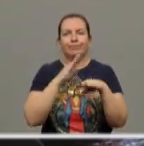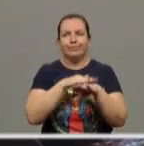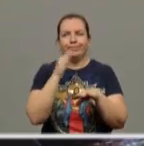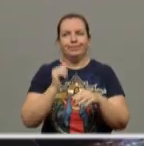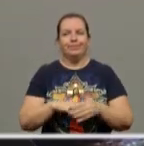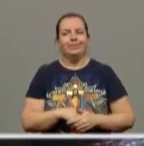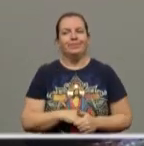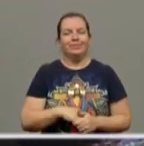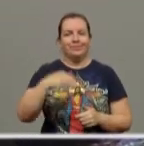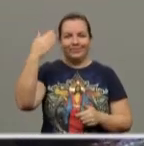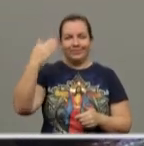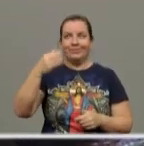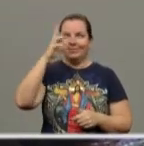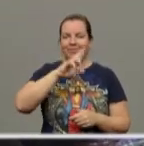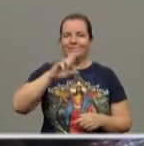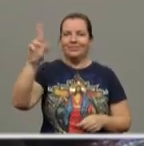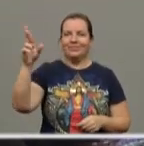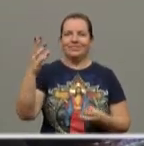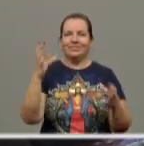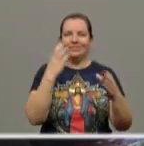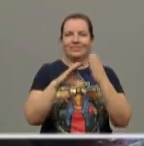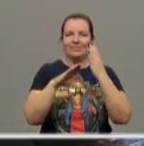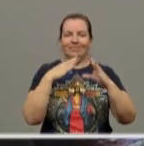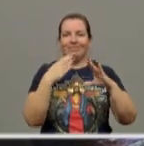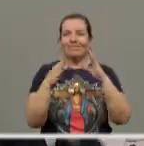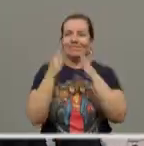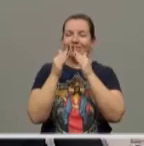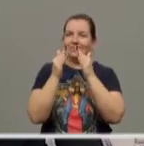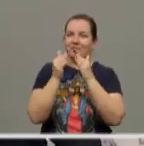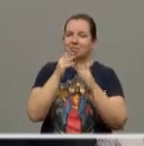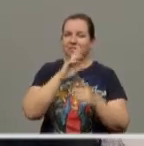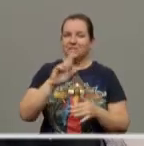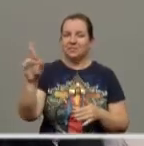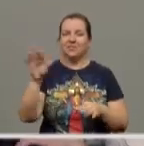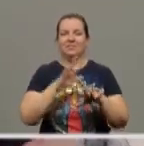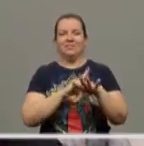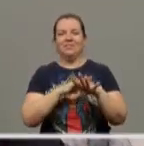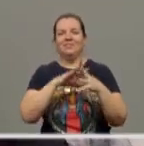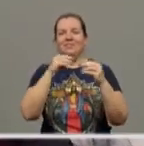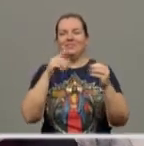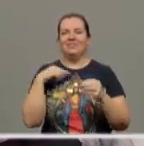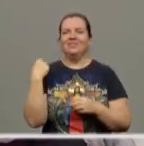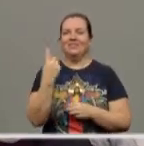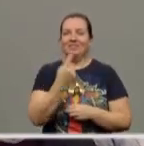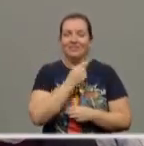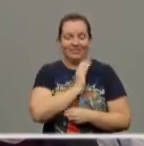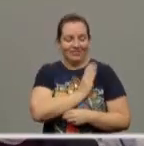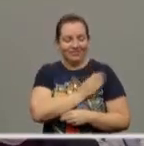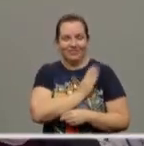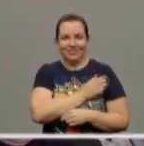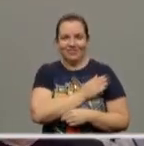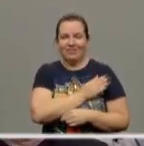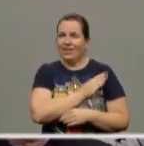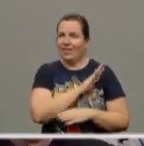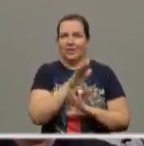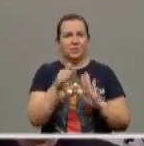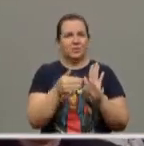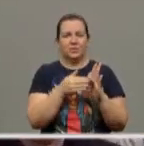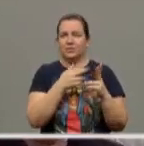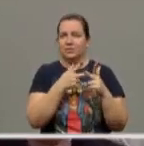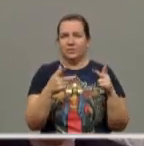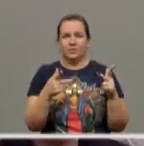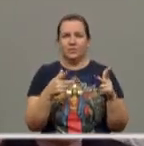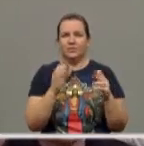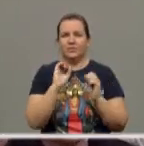Então, diante do Senhor, eu canto pedindo ao Senhor para que cure os nossos corações. Todas as feridas causadas nessas situações